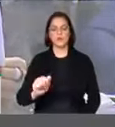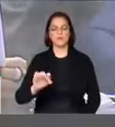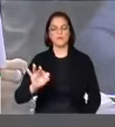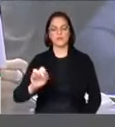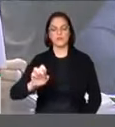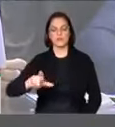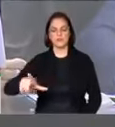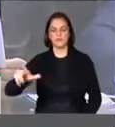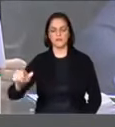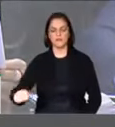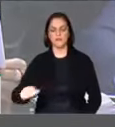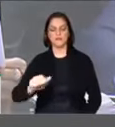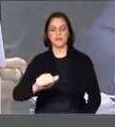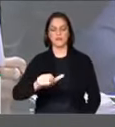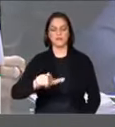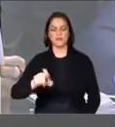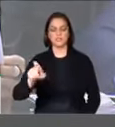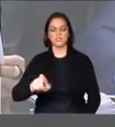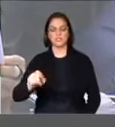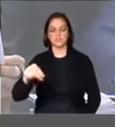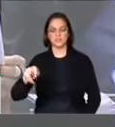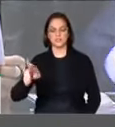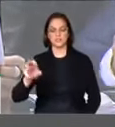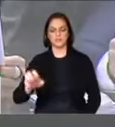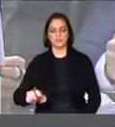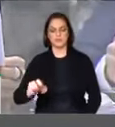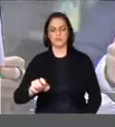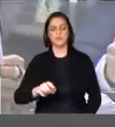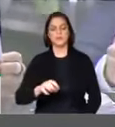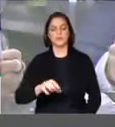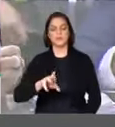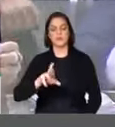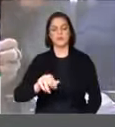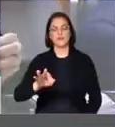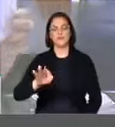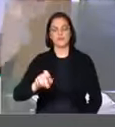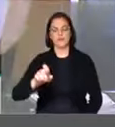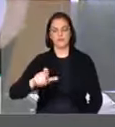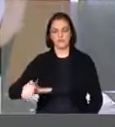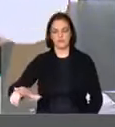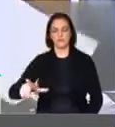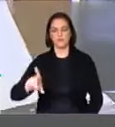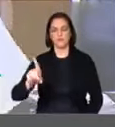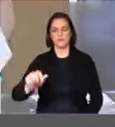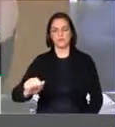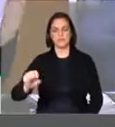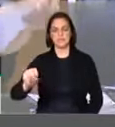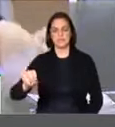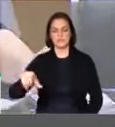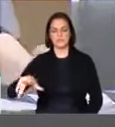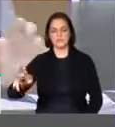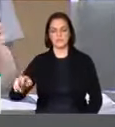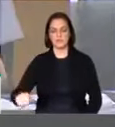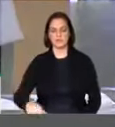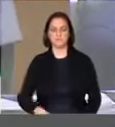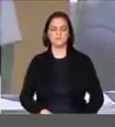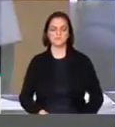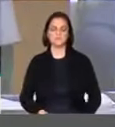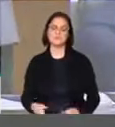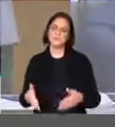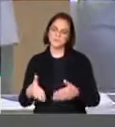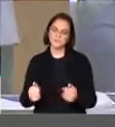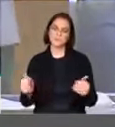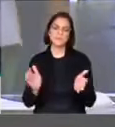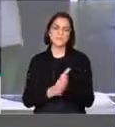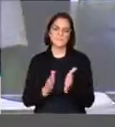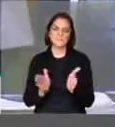Rafaela Alexandre Mahari Vieira e Rafael da Silva Gomes. Uma salva de